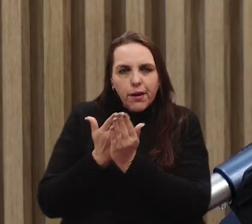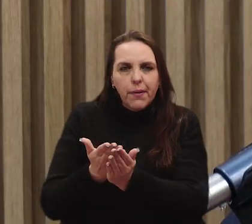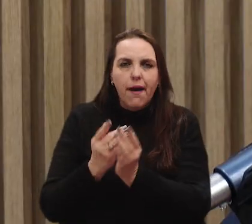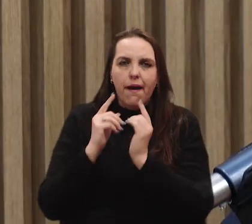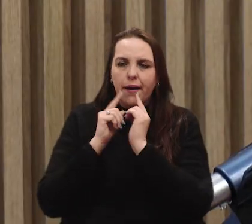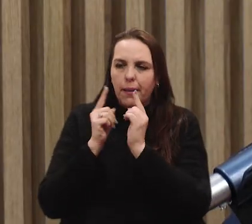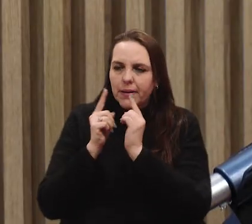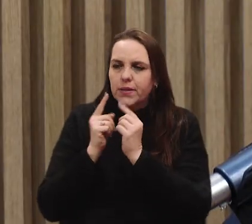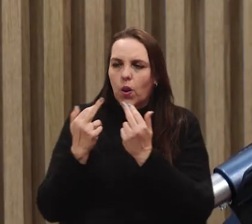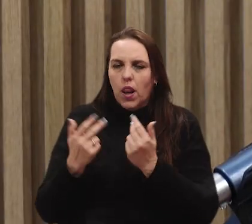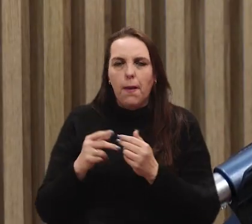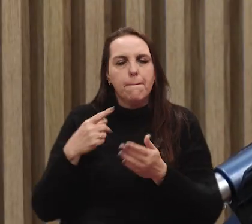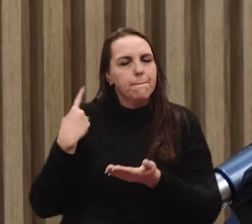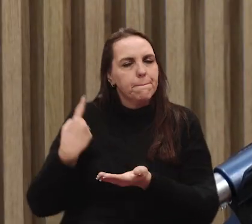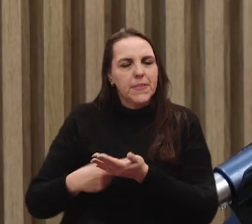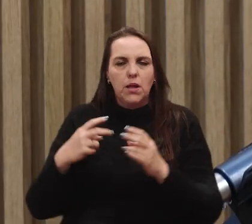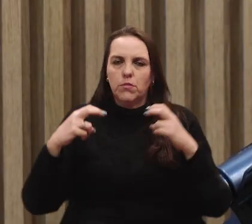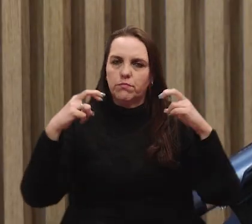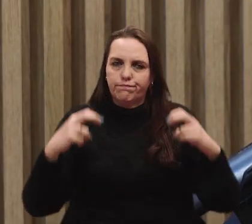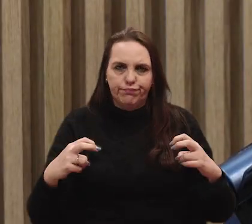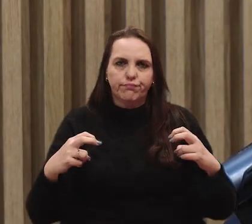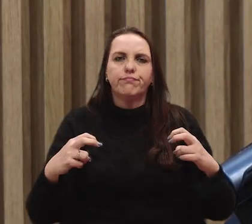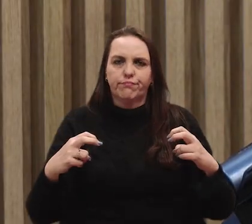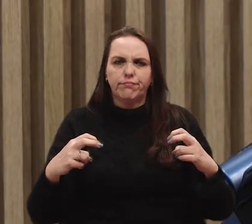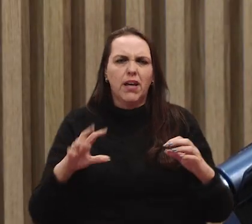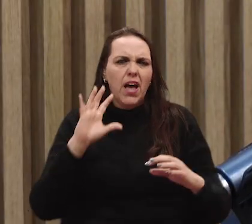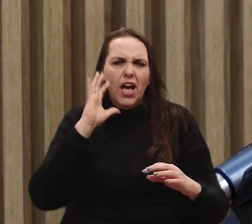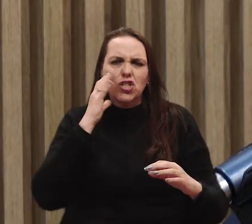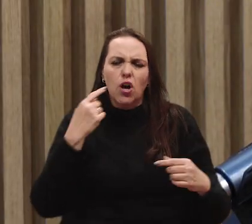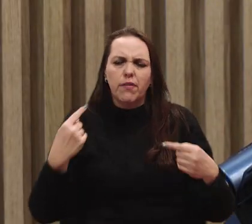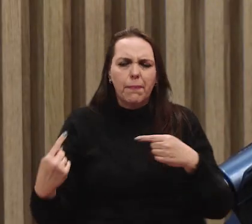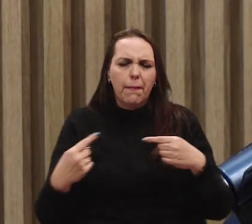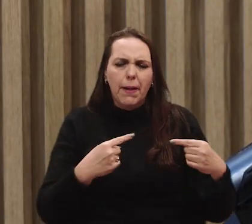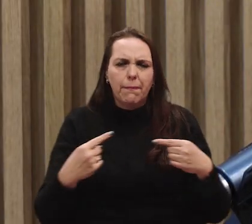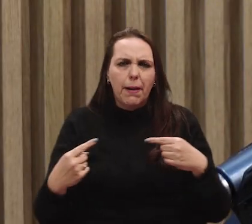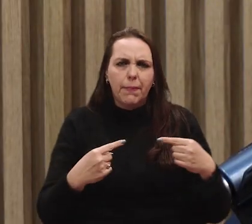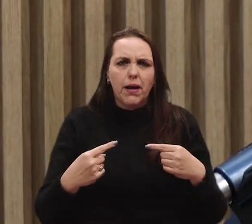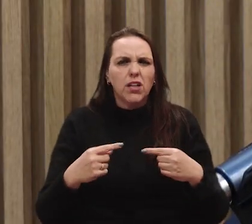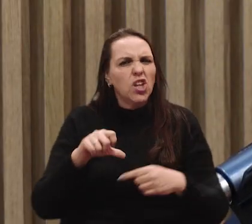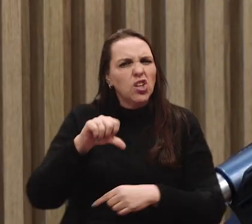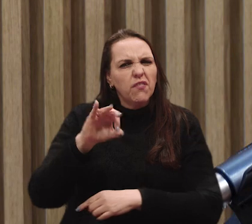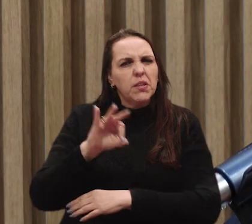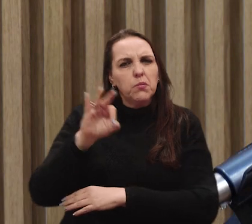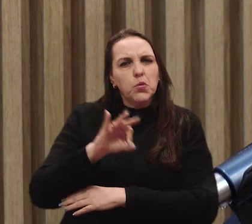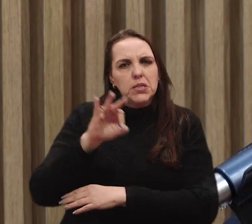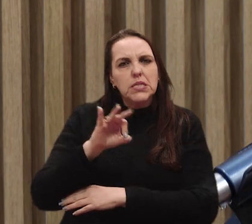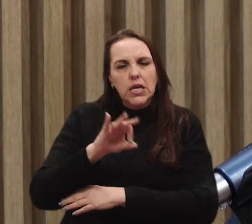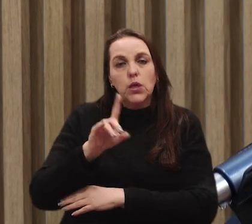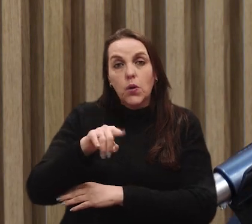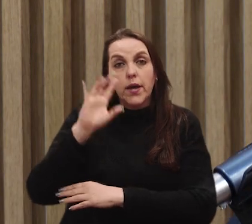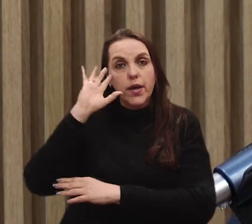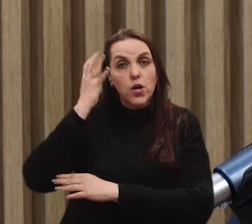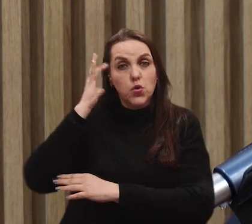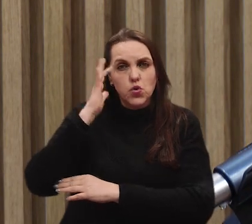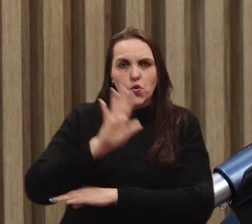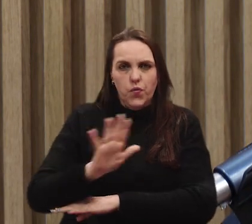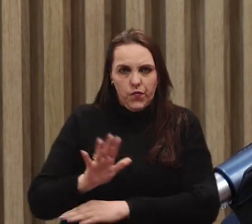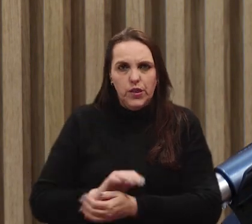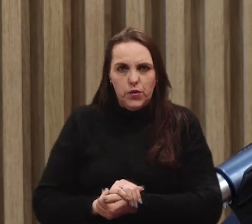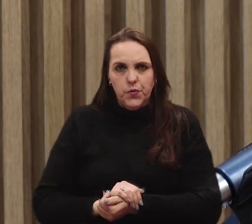qualquer reclamação, a gente marca audiência. Nas audiências, eu acho que está chegando perto de 90% o índice de